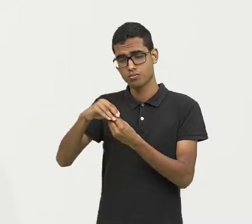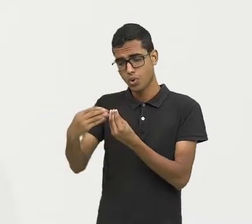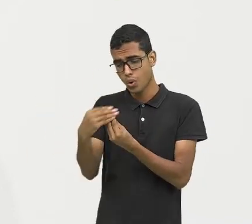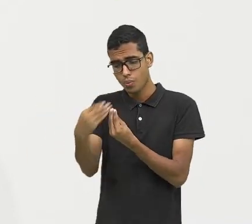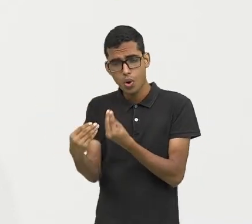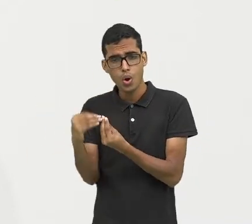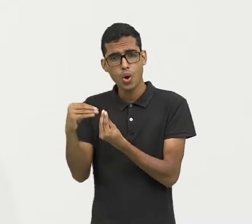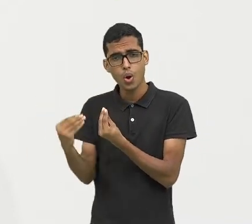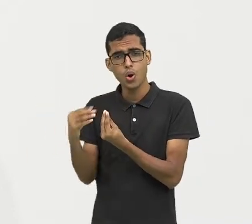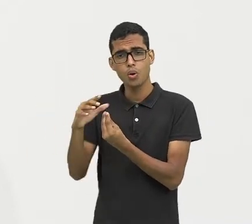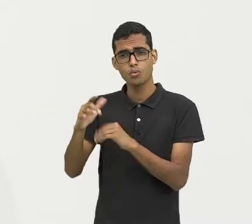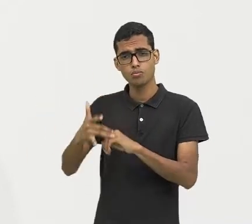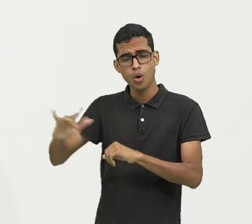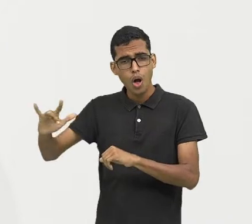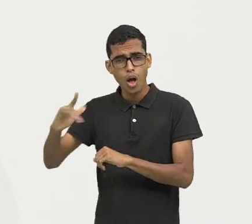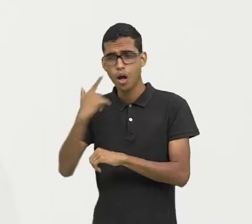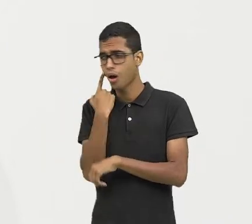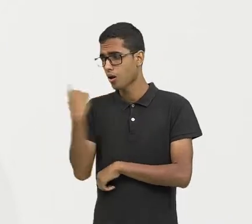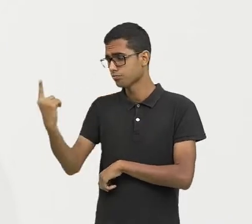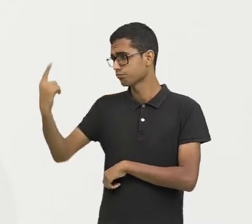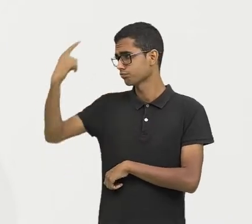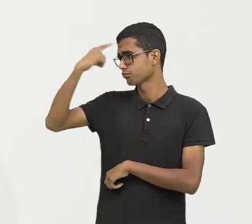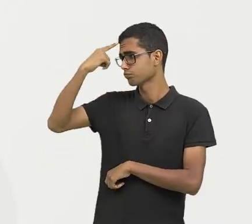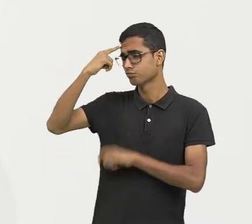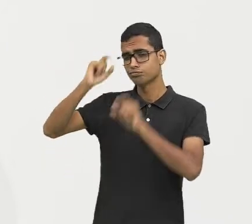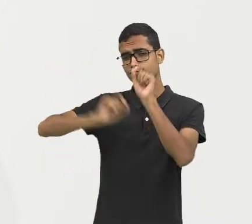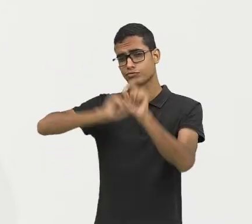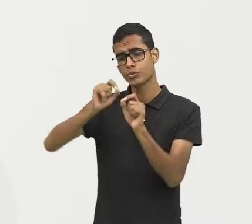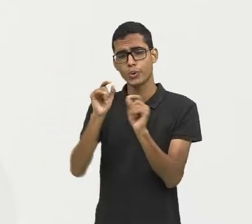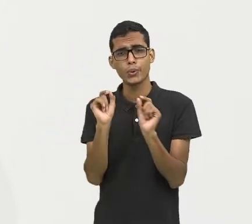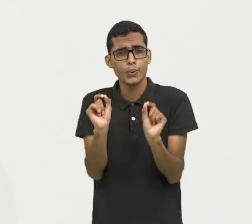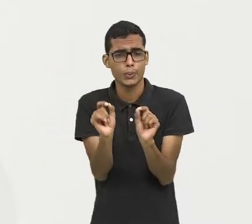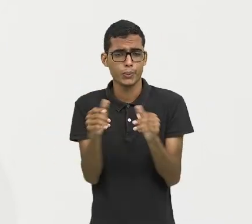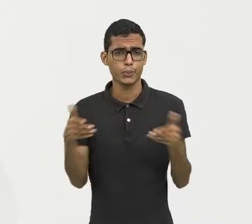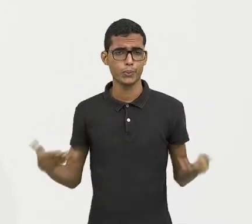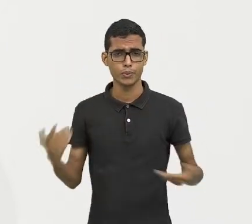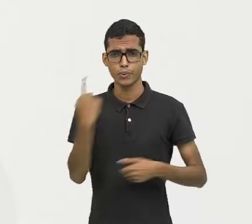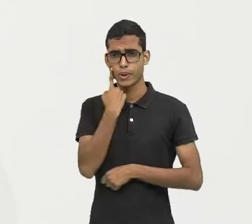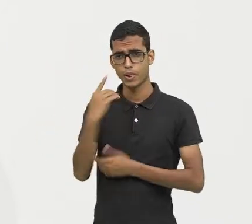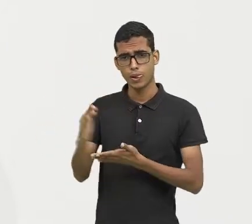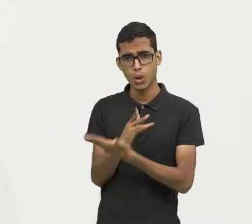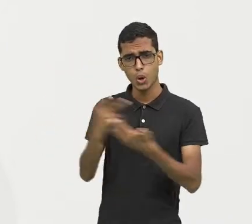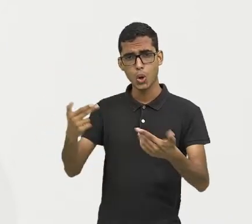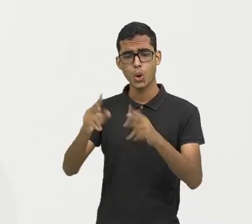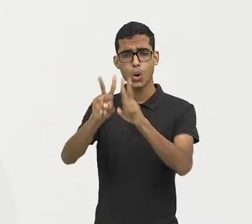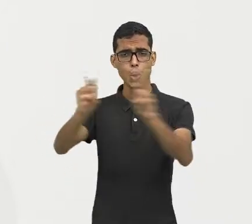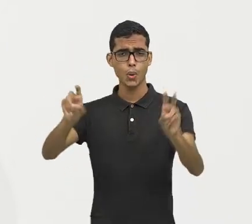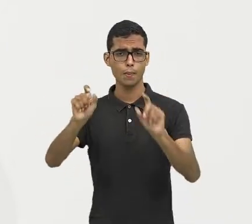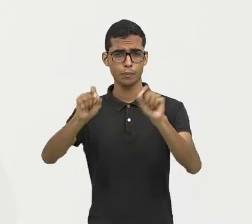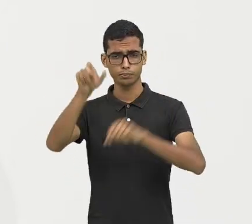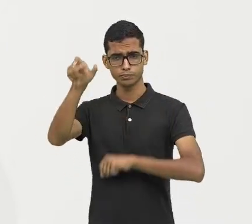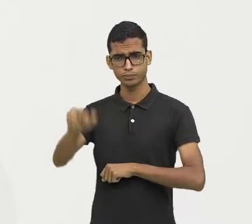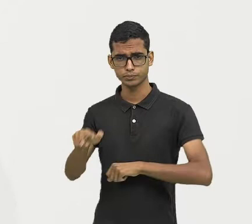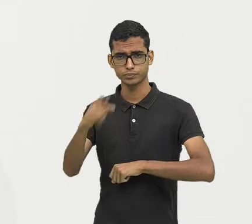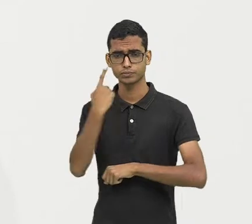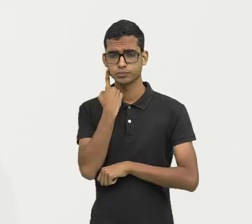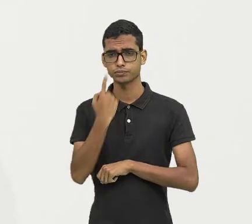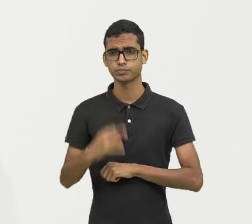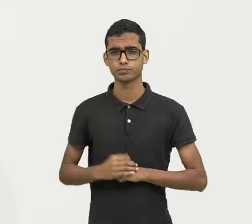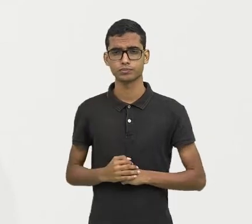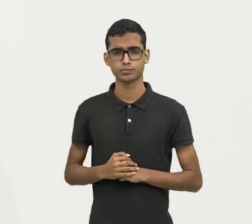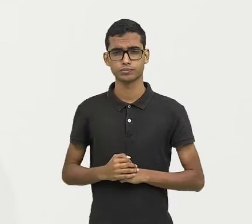algo inútil, a gente pode pensar exatamente em algo, olha só, sem